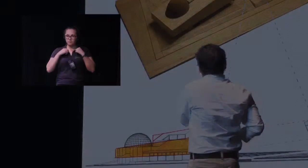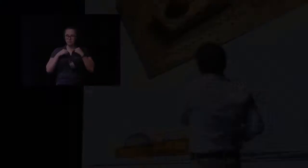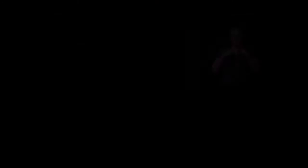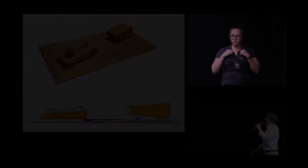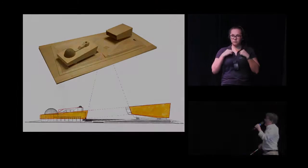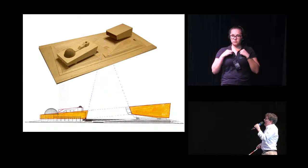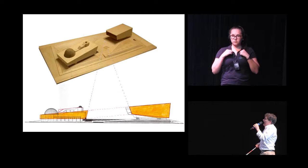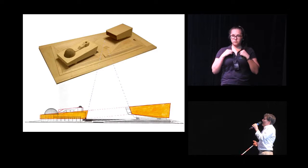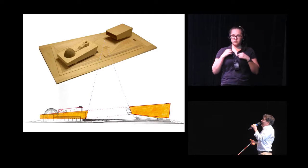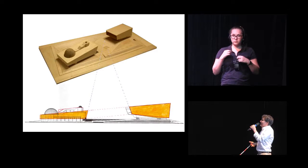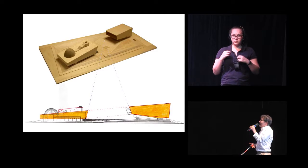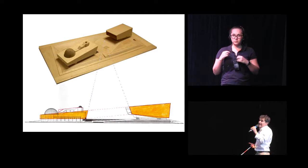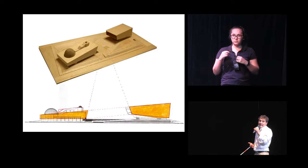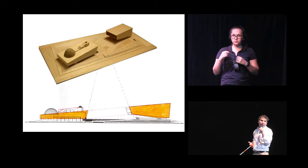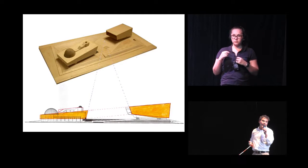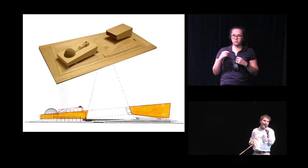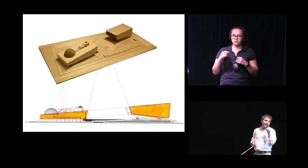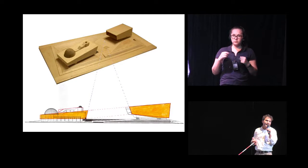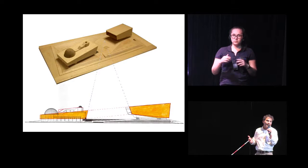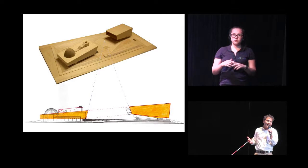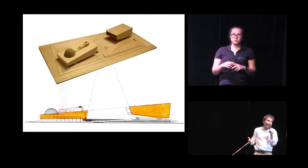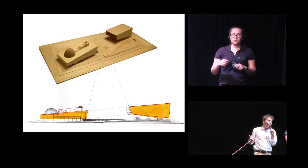propus uma praça,